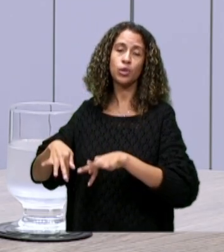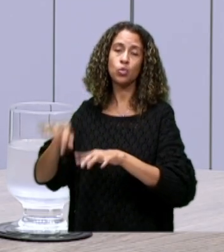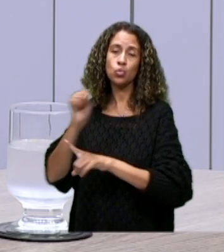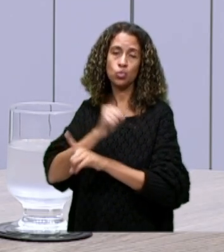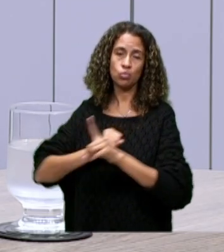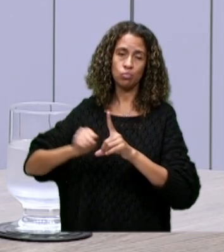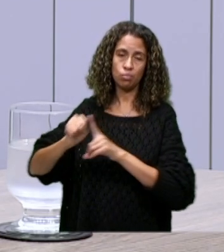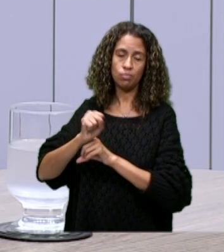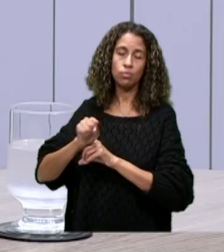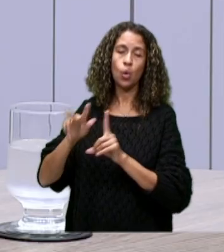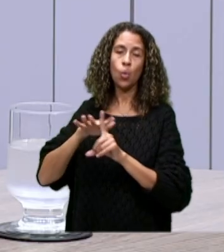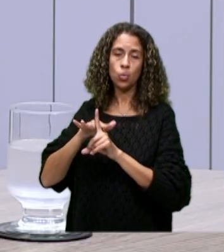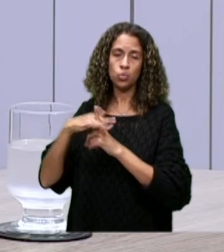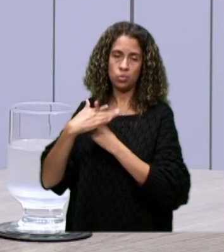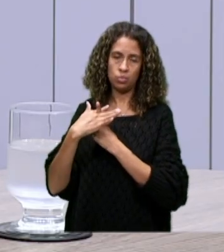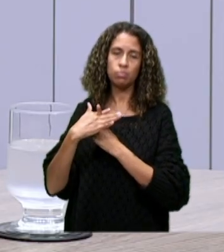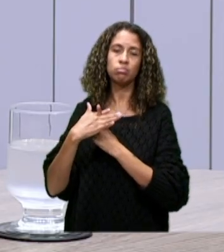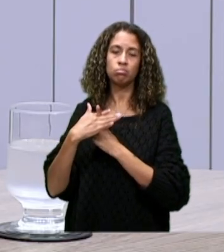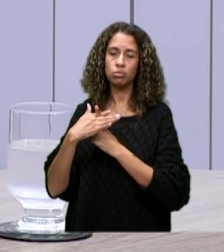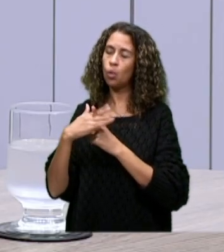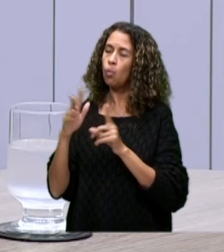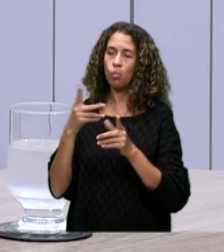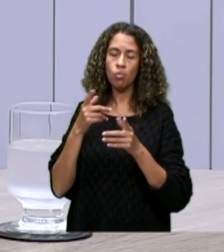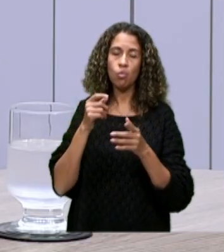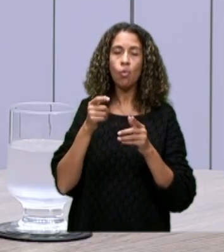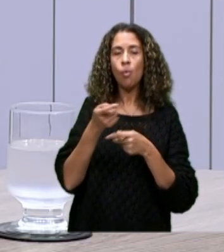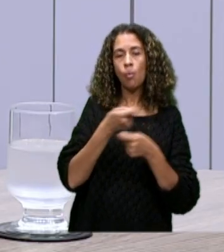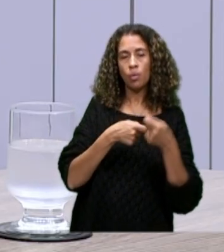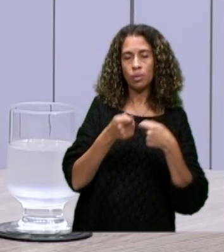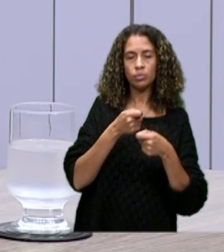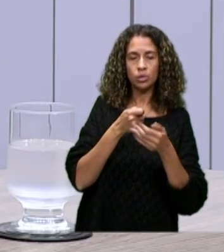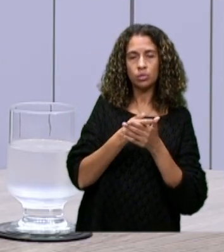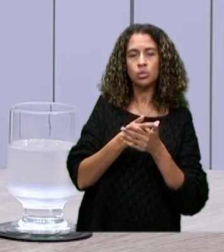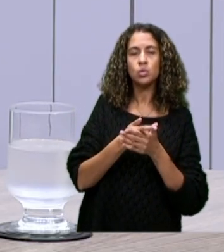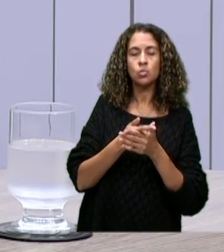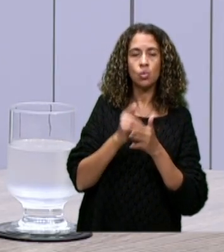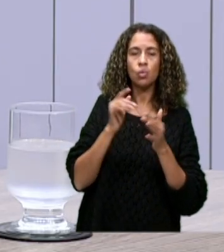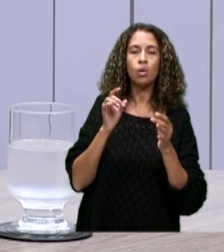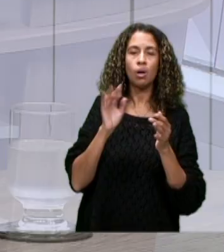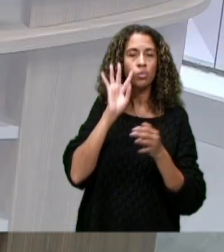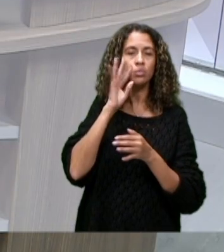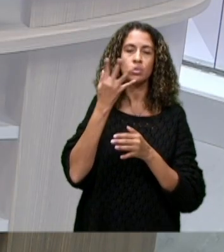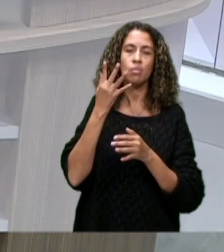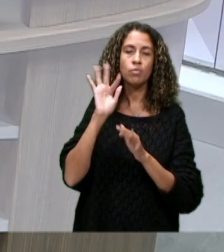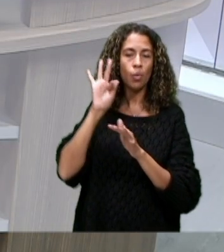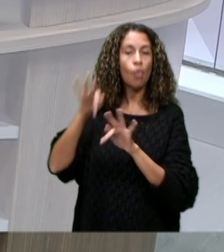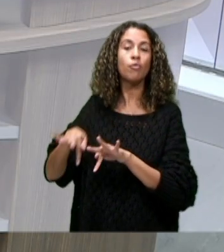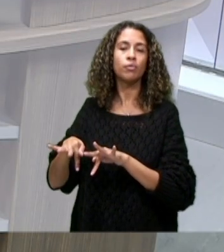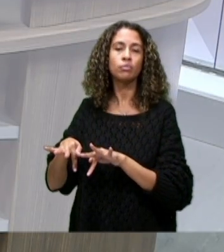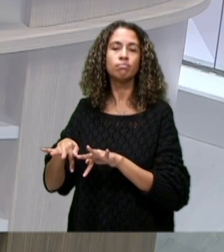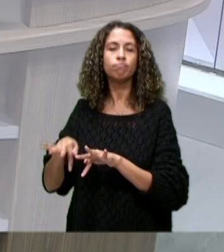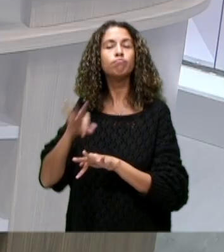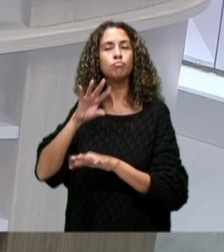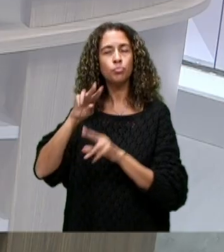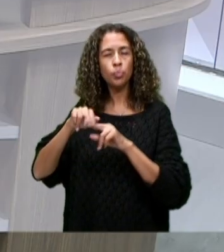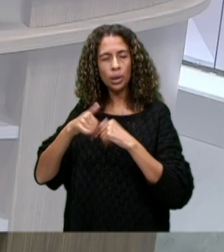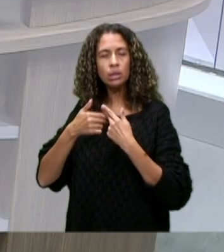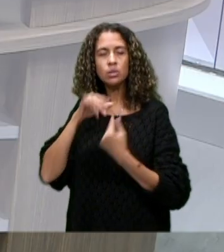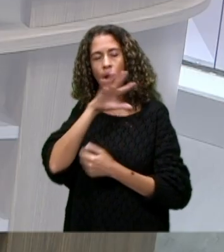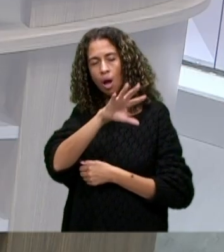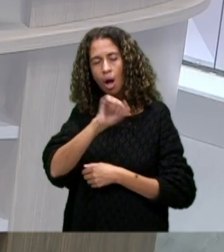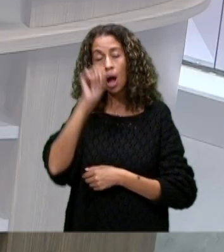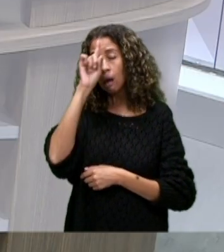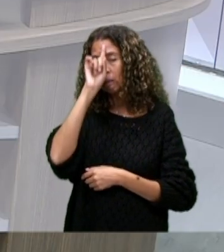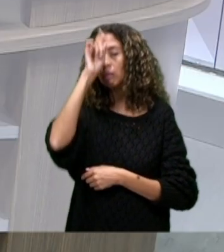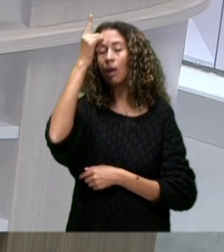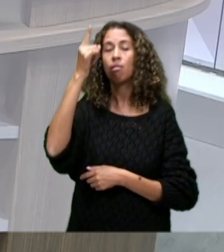a história acabou, agora o capitalismo venceu e é isso que a gente vai ter, é o fim da história. Aí por isso que eu peguei um pouco